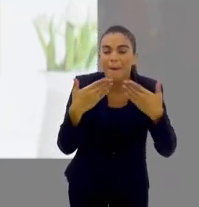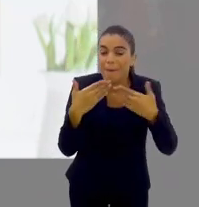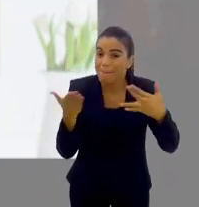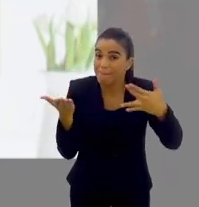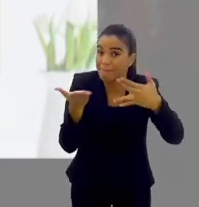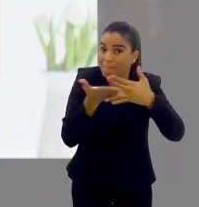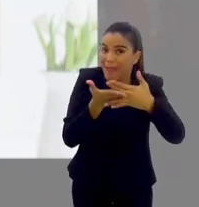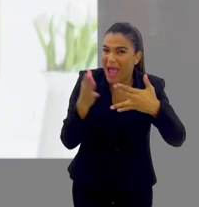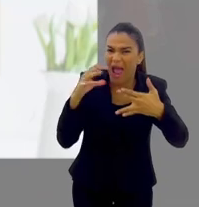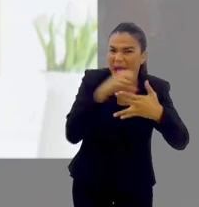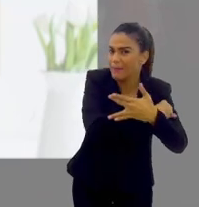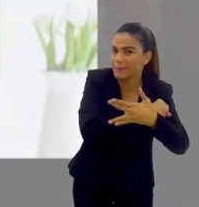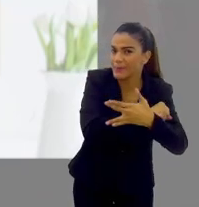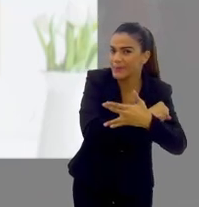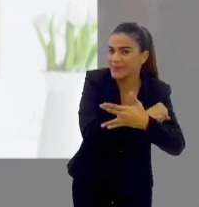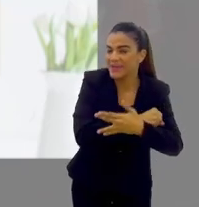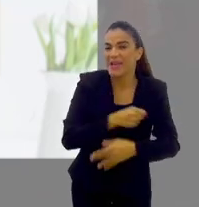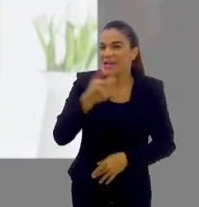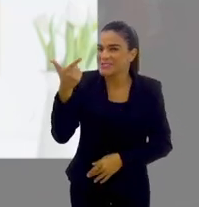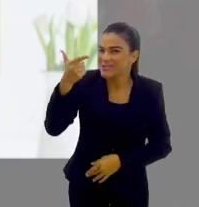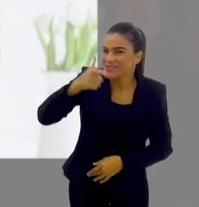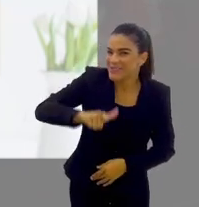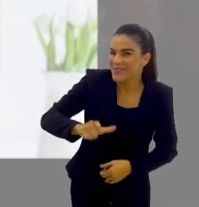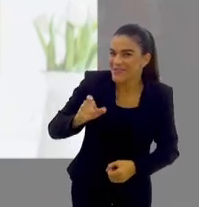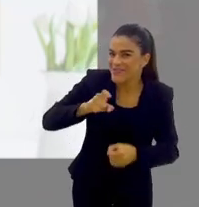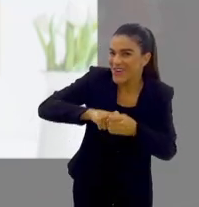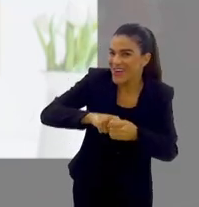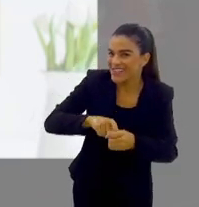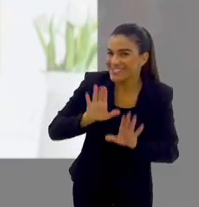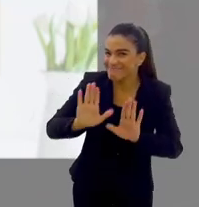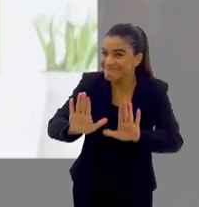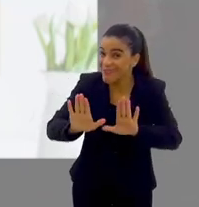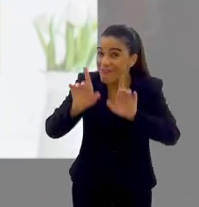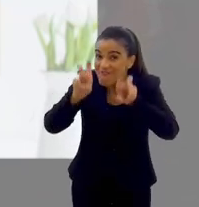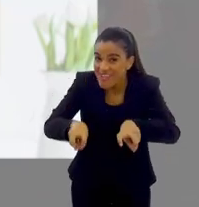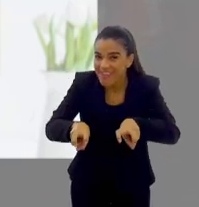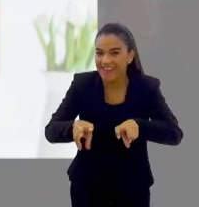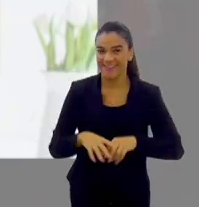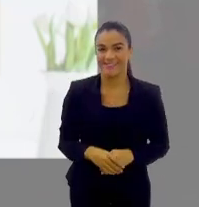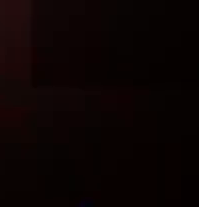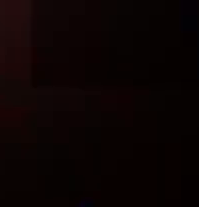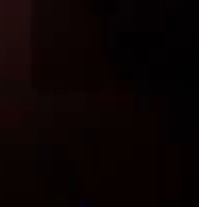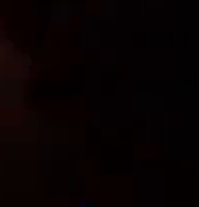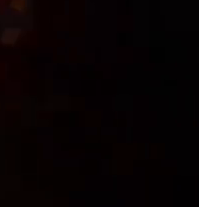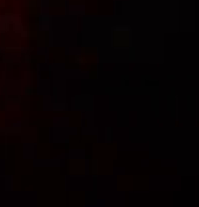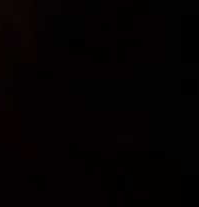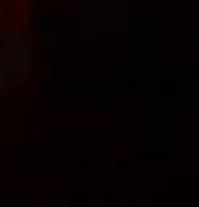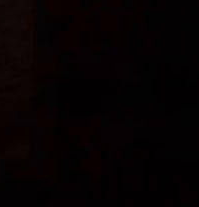interromper esse nosso bate-papo por um rápido intervalo, mas a gente volta já já, não sai daí não.